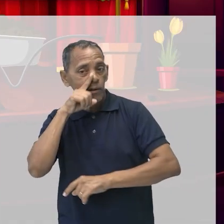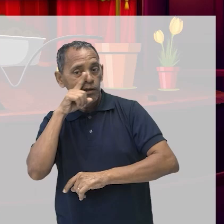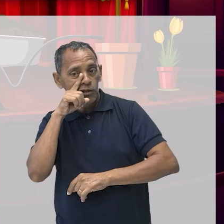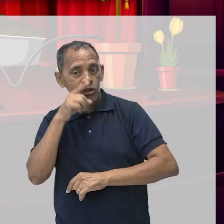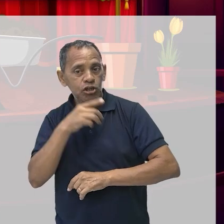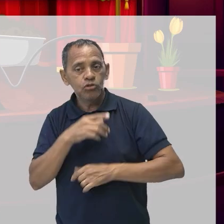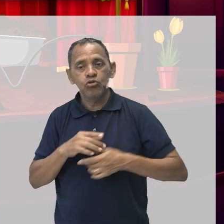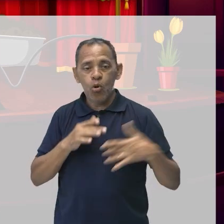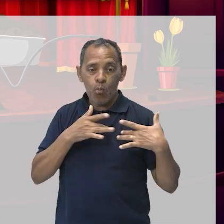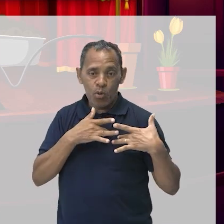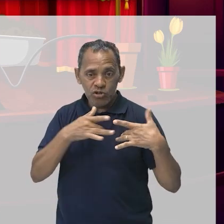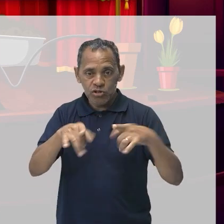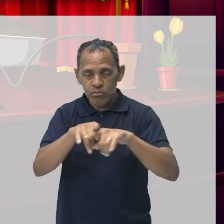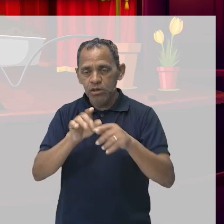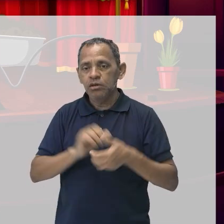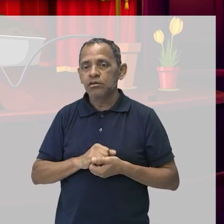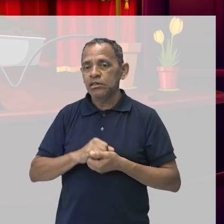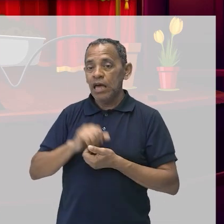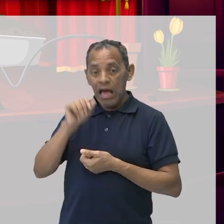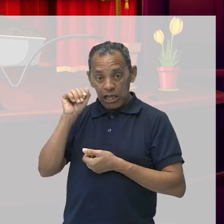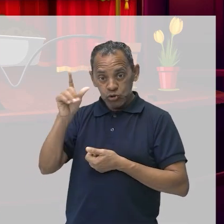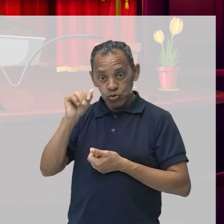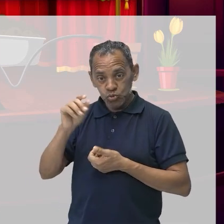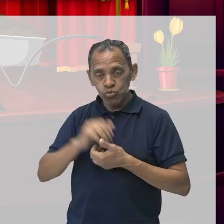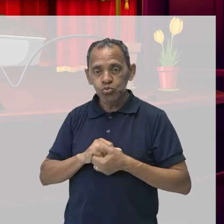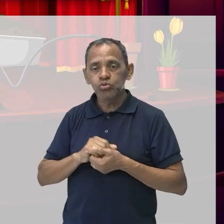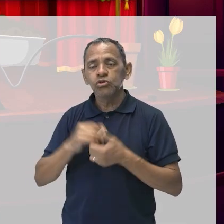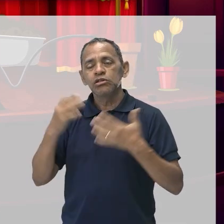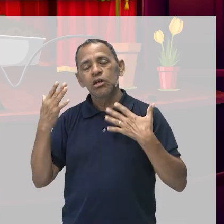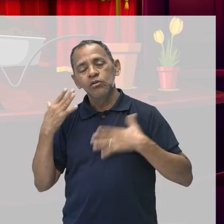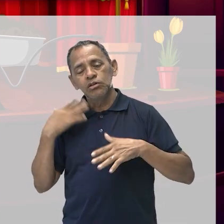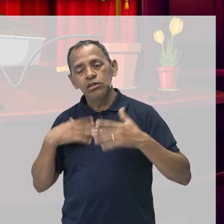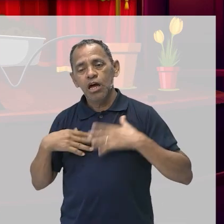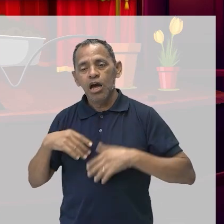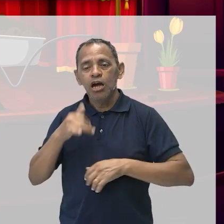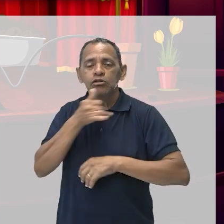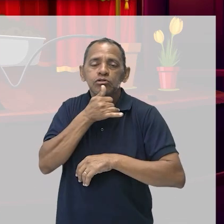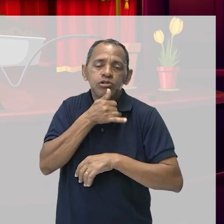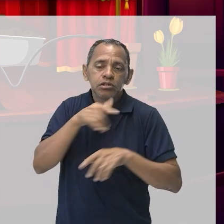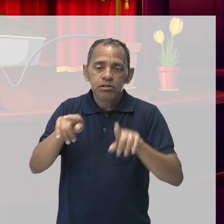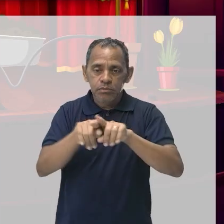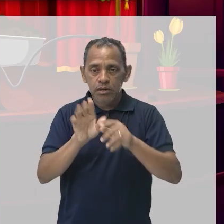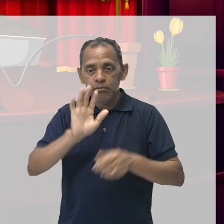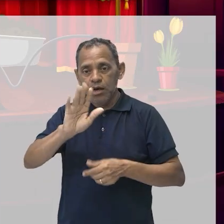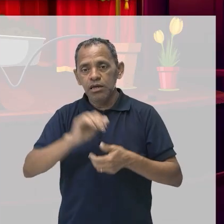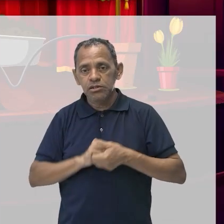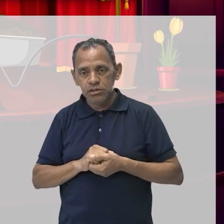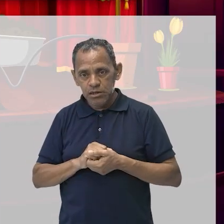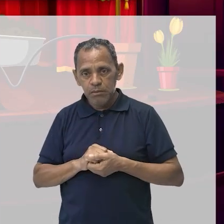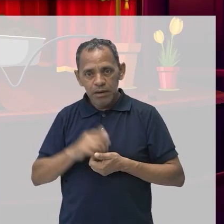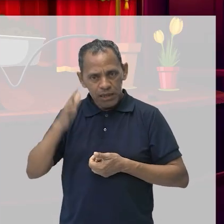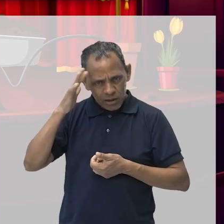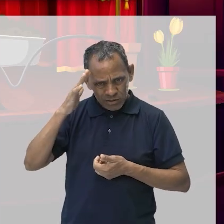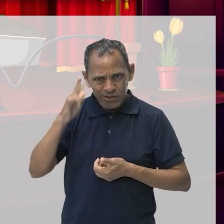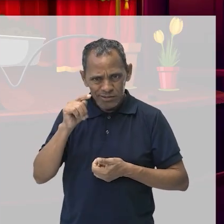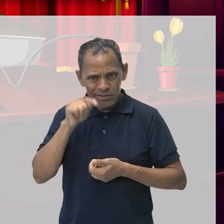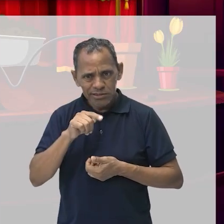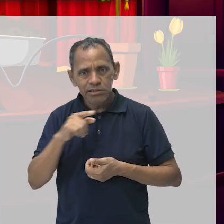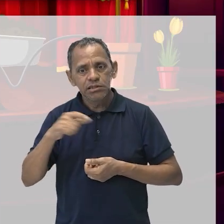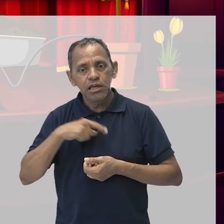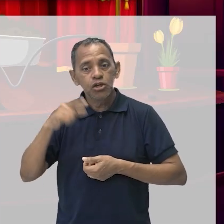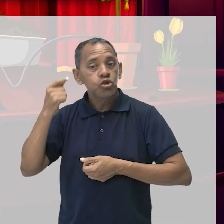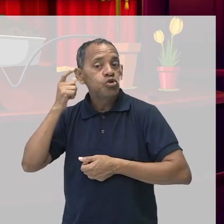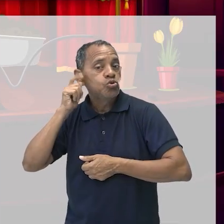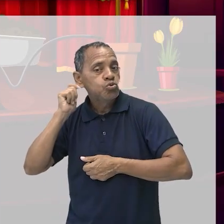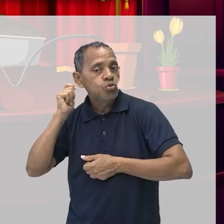pode sugerir tranquilidade ou tristeza. Mas para que esse clima aconteça, existem sons